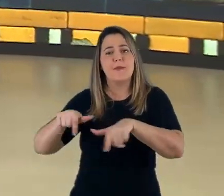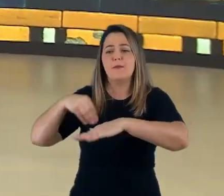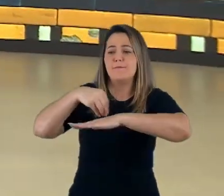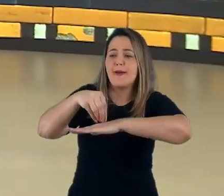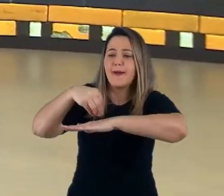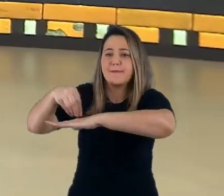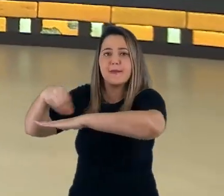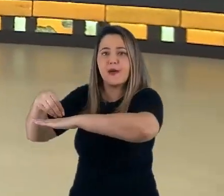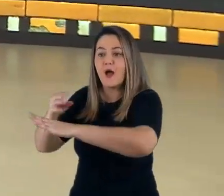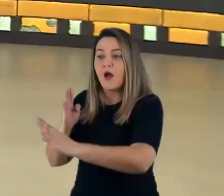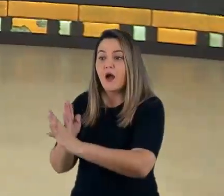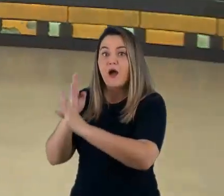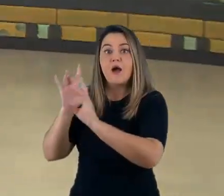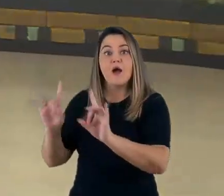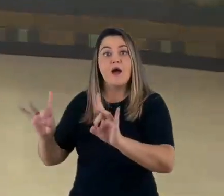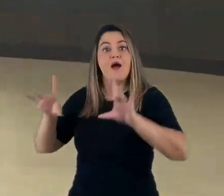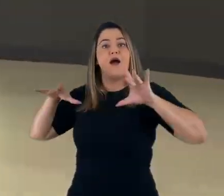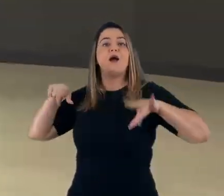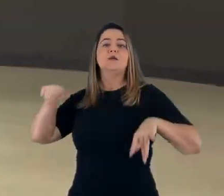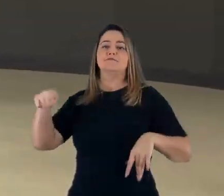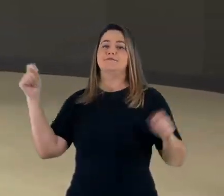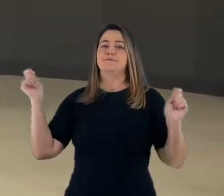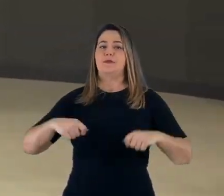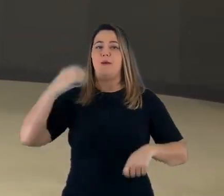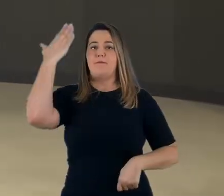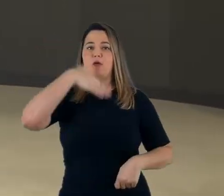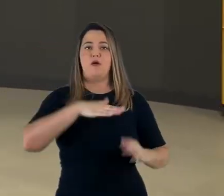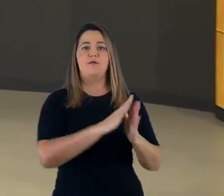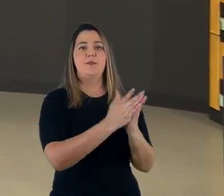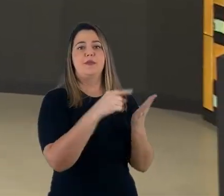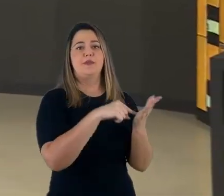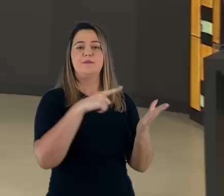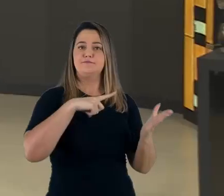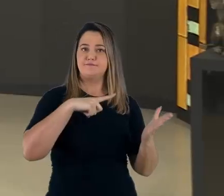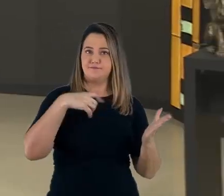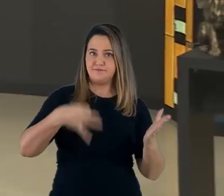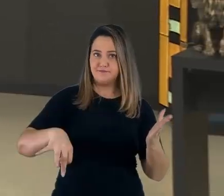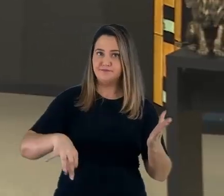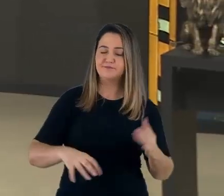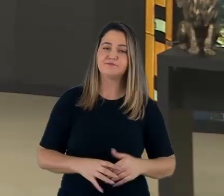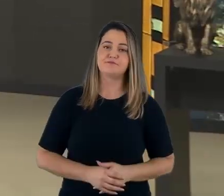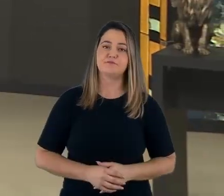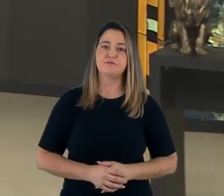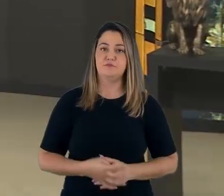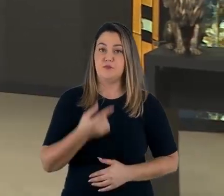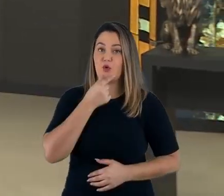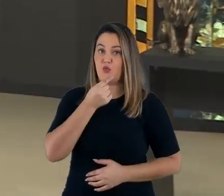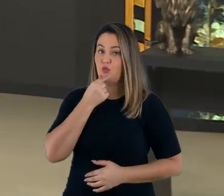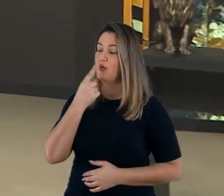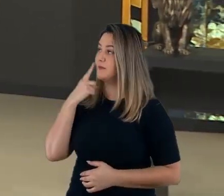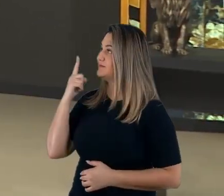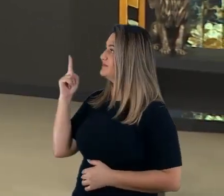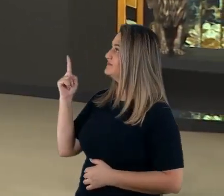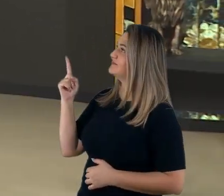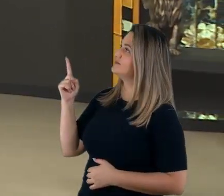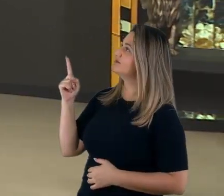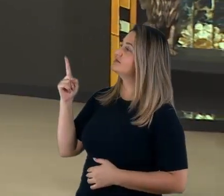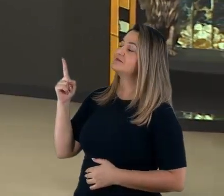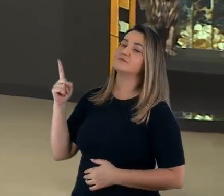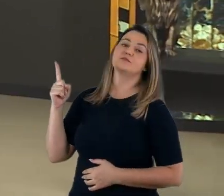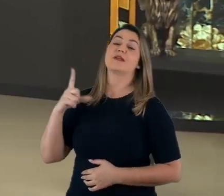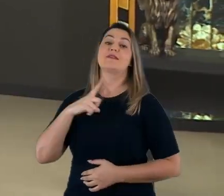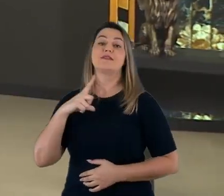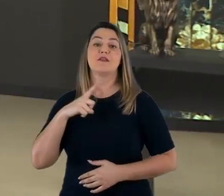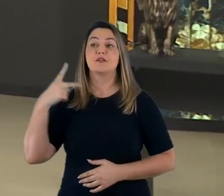texto bíblico. Eu vou mostrar algo para você interessante. Este homem que você está vendo aqui, ele teve a sua pesquisa publicada